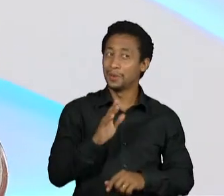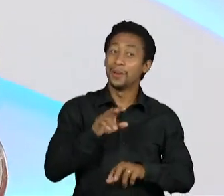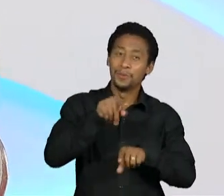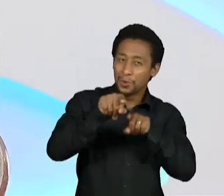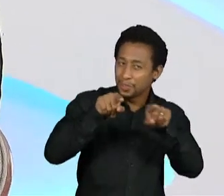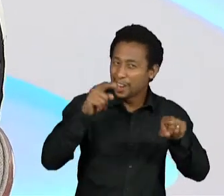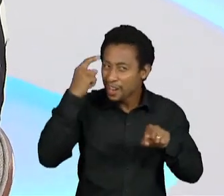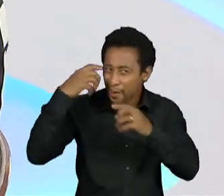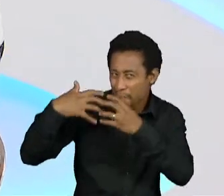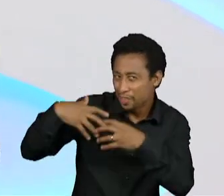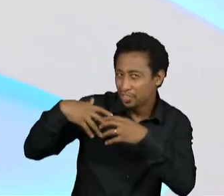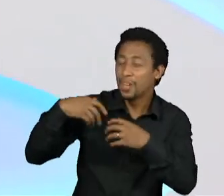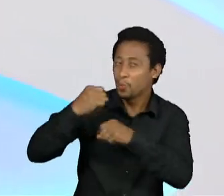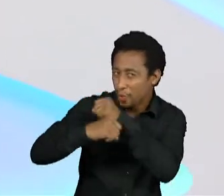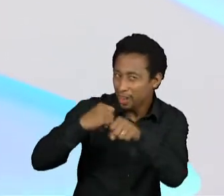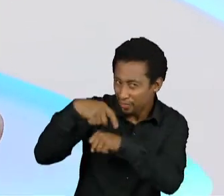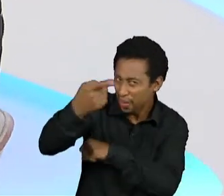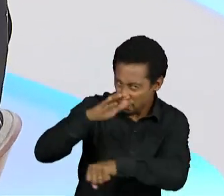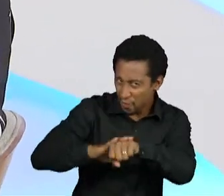desses três né A ideia é essa